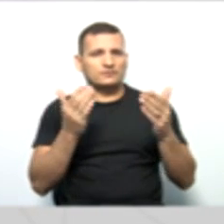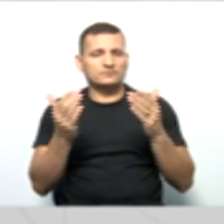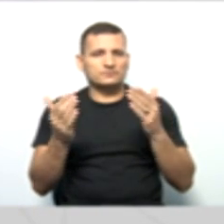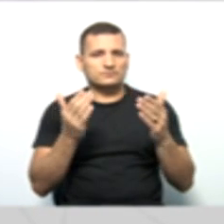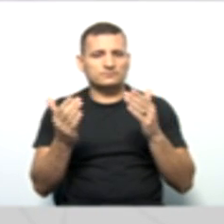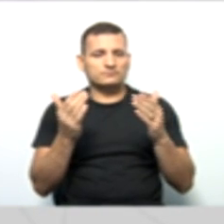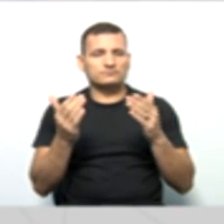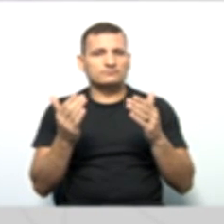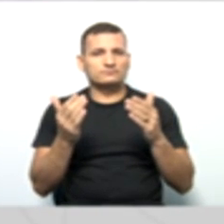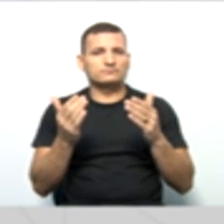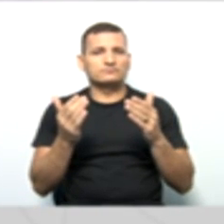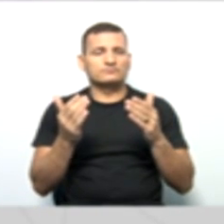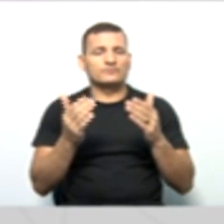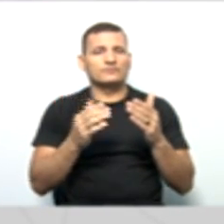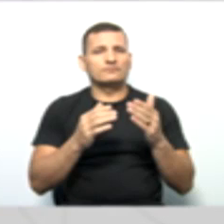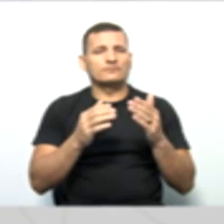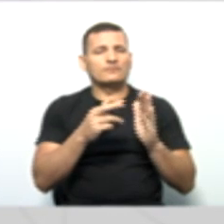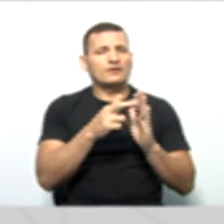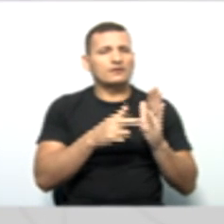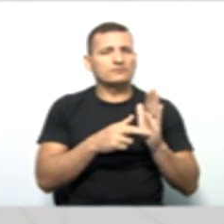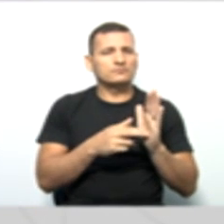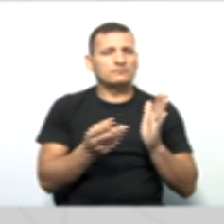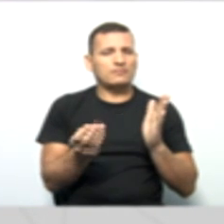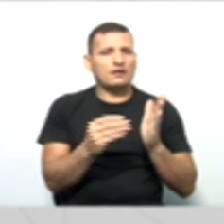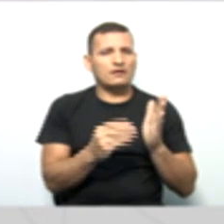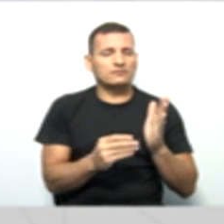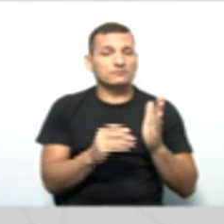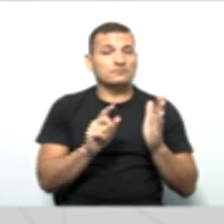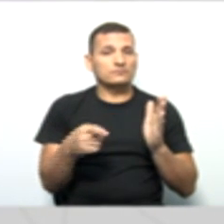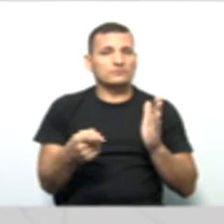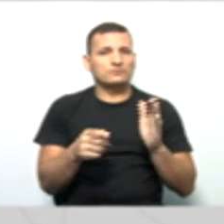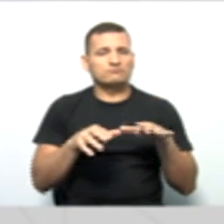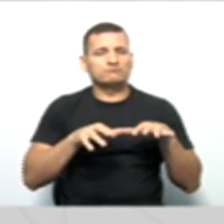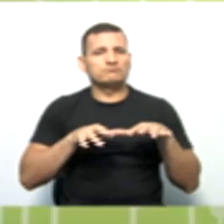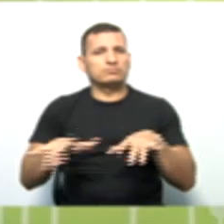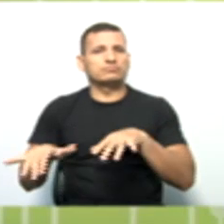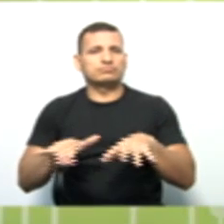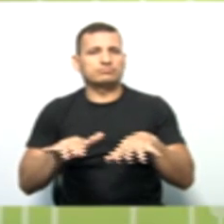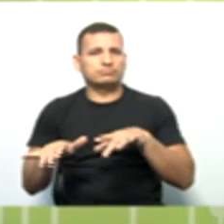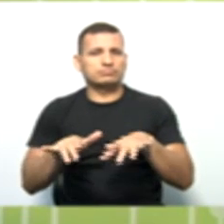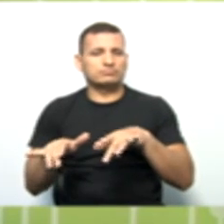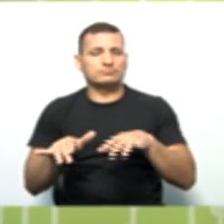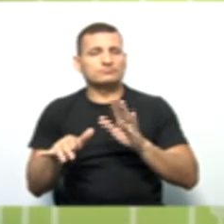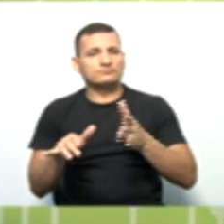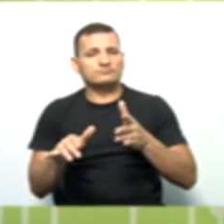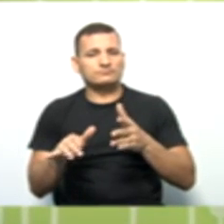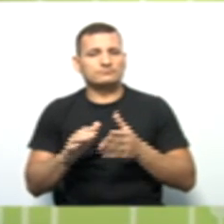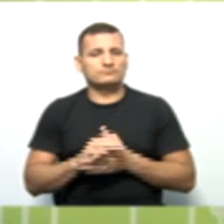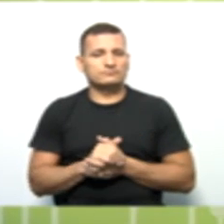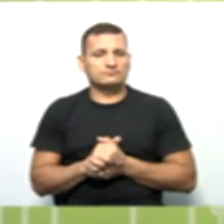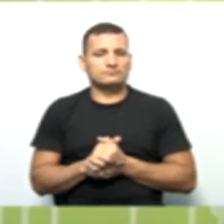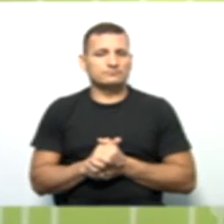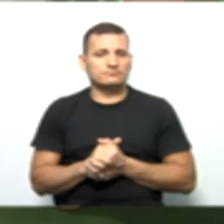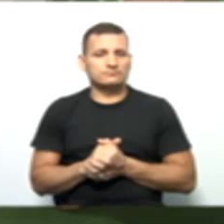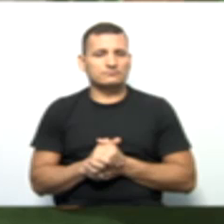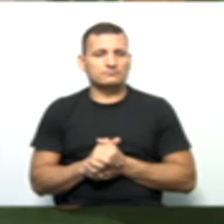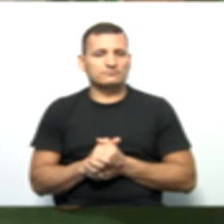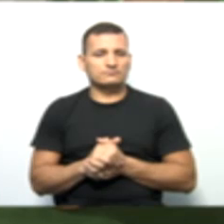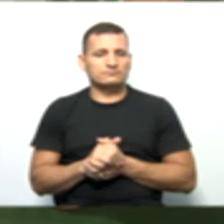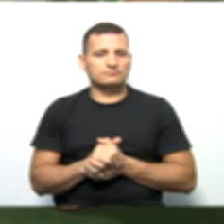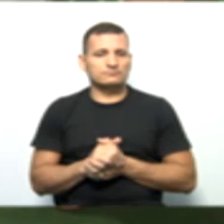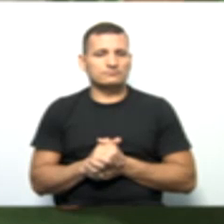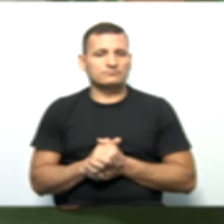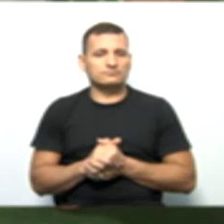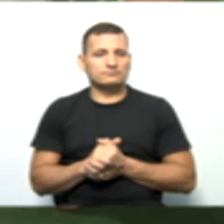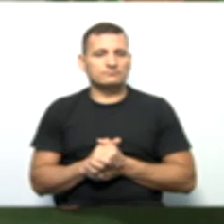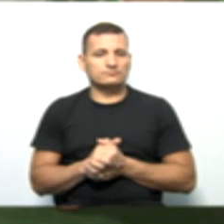parte para a codificação, ou seja, para a implementação do nosso software. Não é isso, professora Juliana? Não sei. Exatamente. Pode